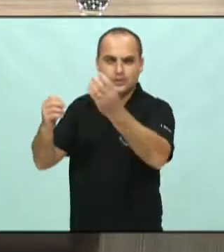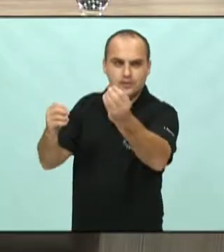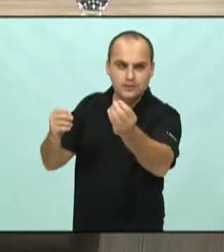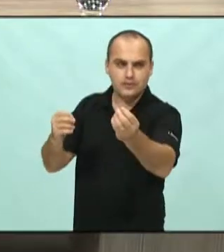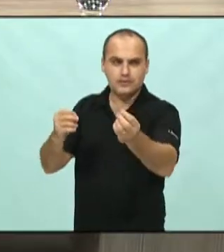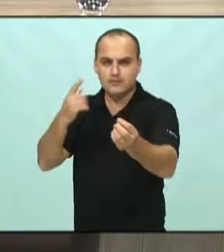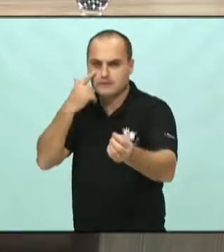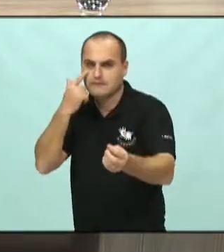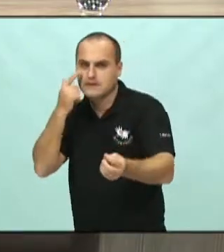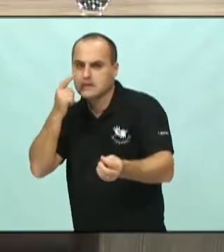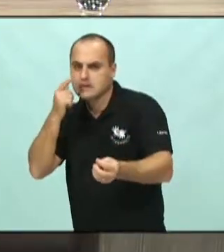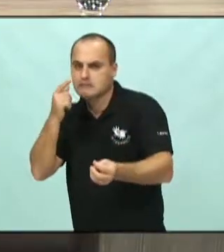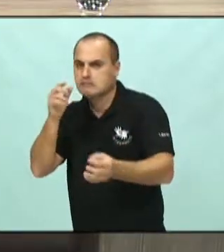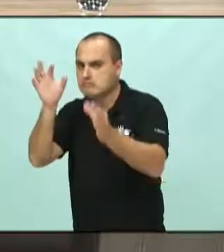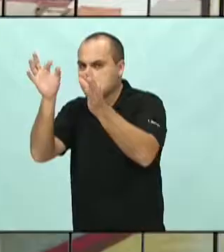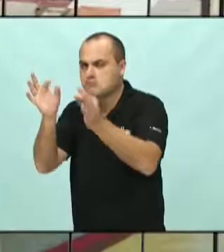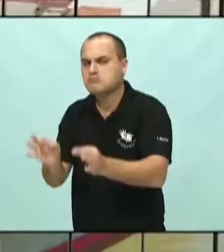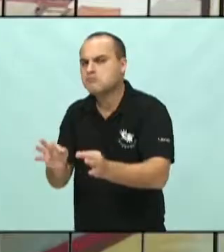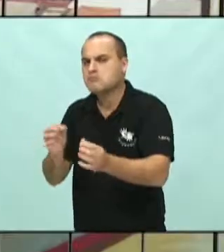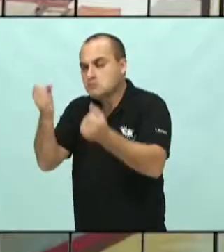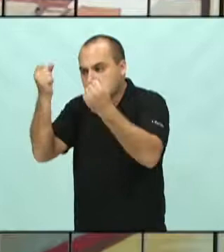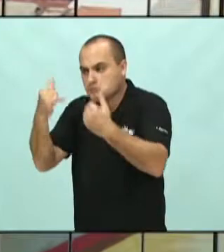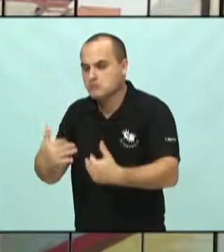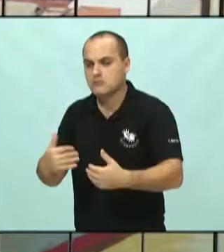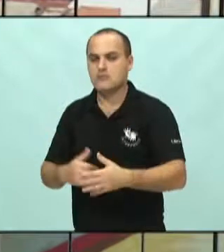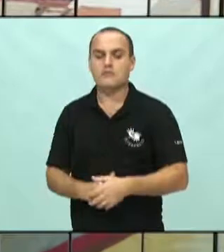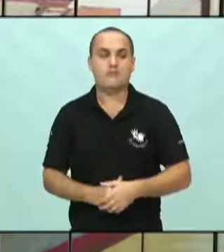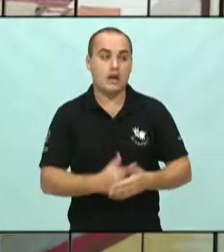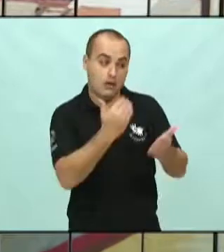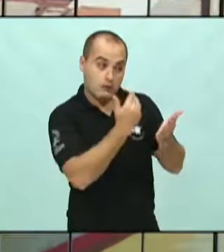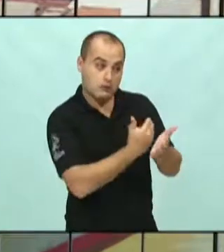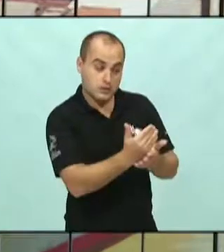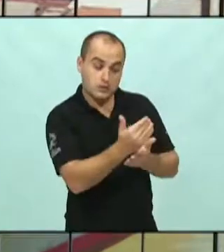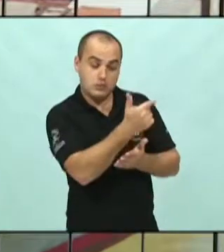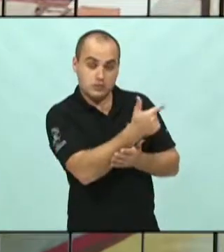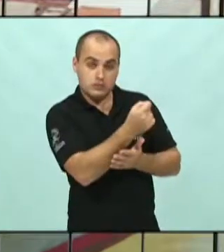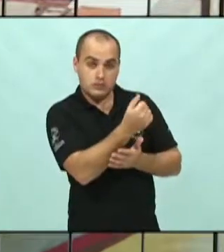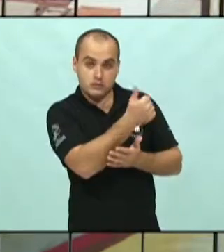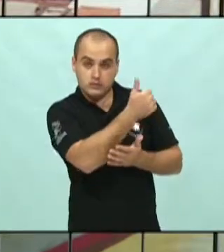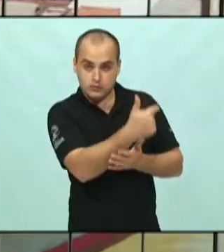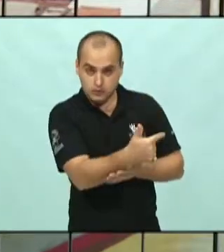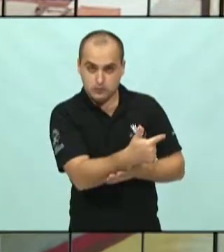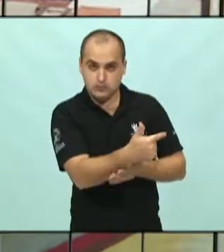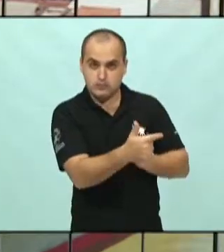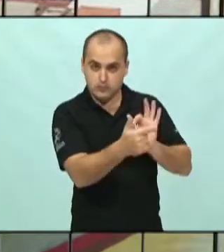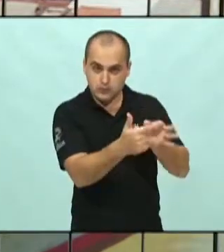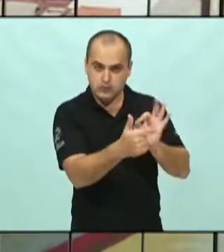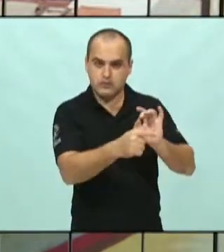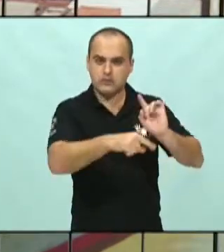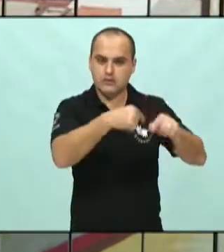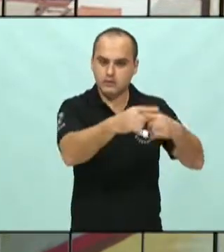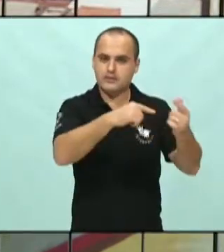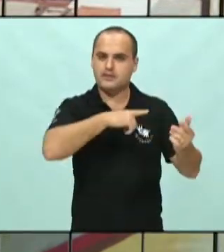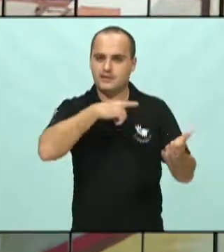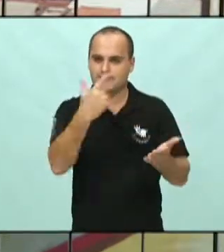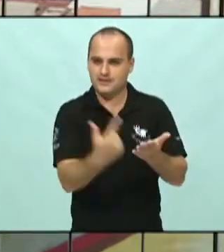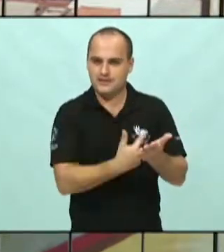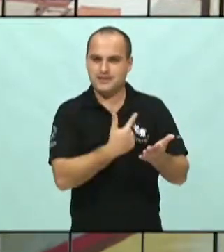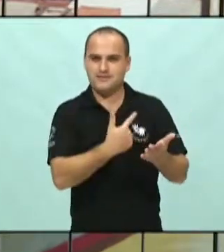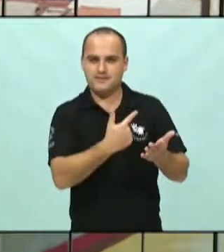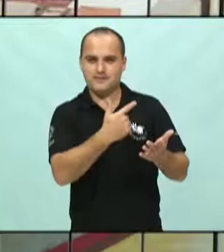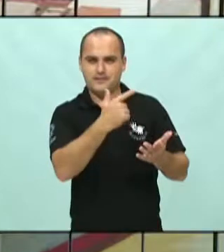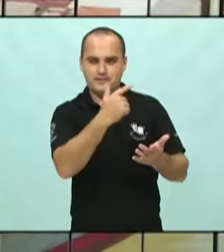vezes, algum detalhe ou outro? Como é que foi tudo isso? Ela começou em 2012, né? Inicialmente resultou no livro do Torneio Luiz Amelo, então eu considero